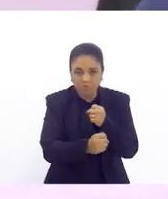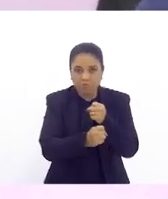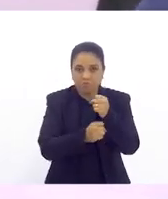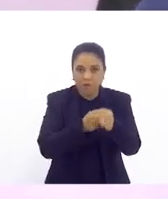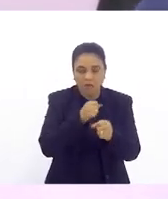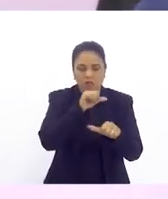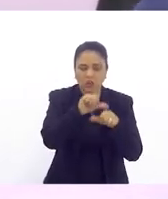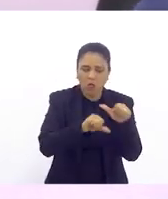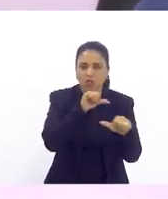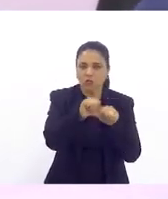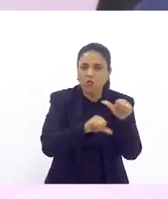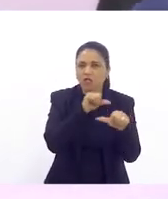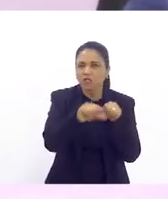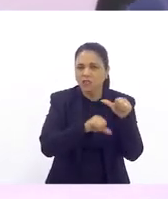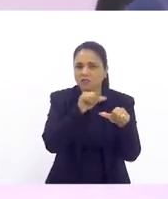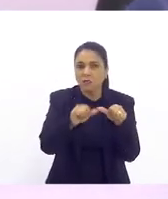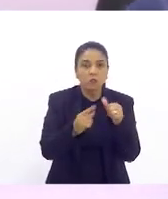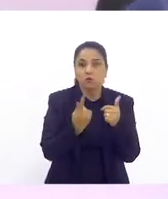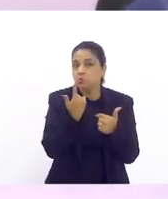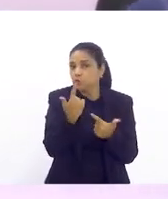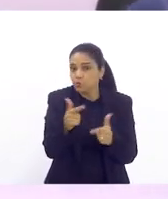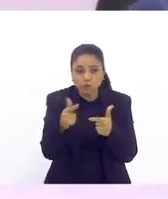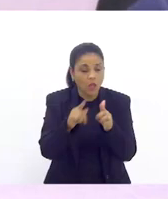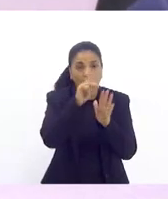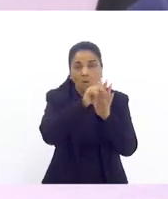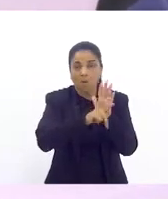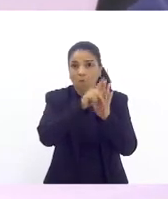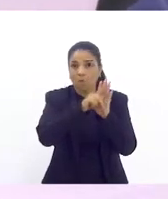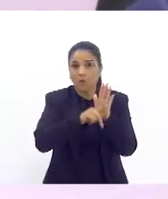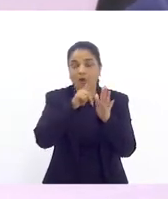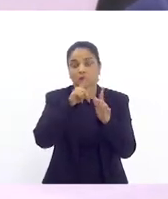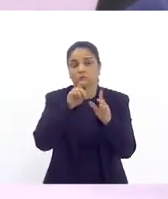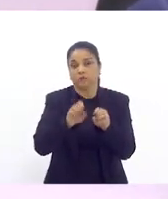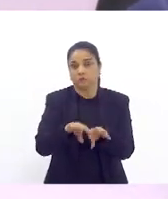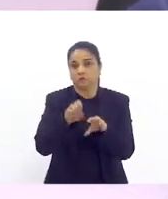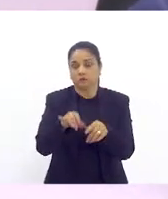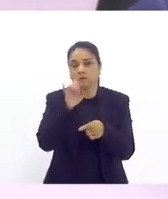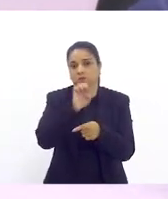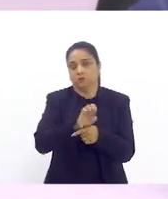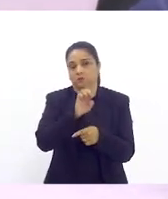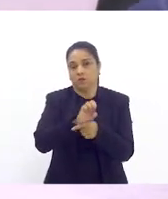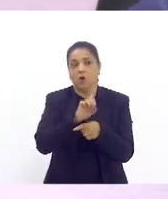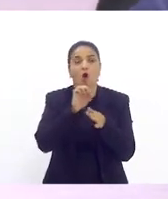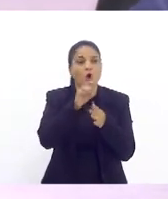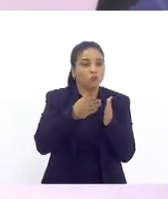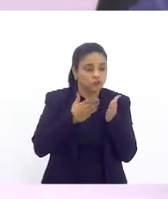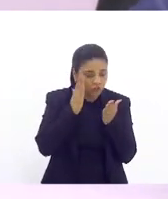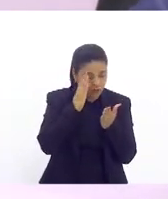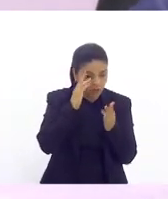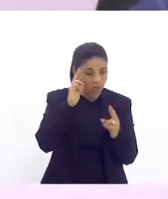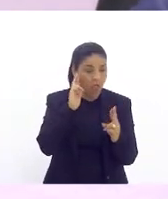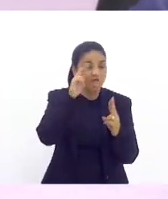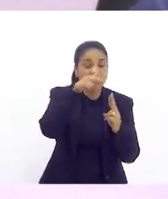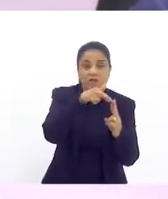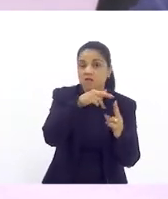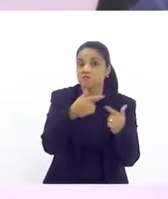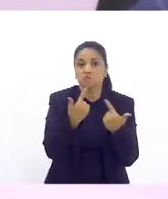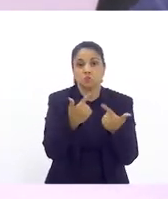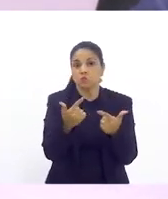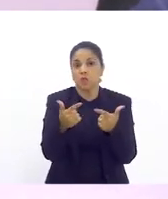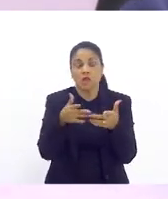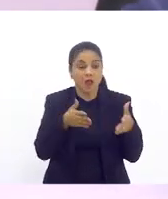um secretário por ano sem ter um plano Estadual de Educação para dizer aonde eu vou Qual é a minha referência qual o caminho que eu vou seguir